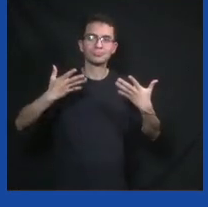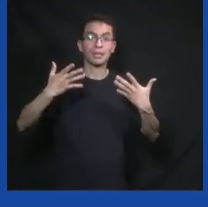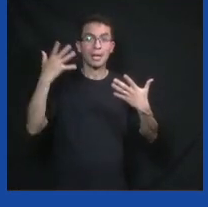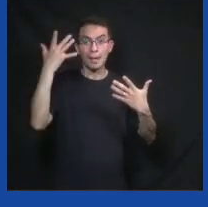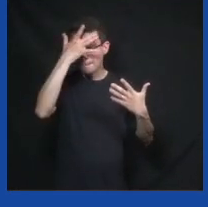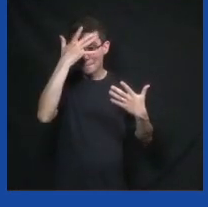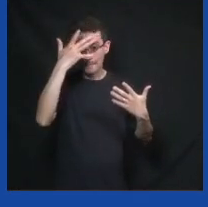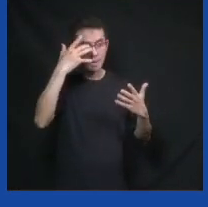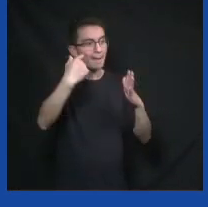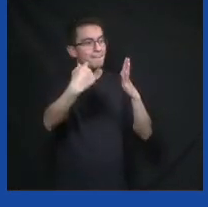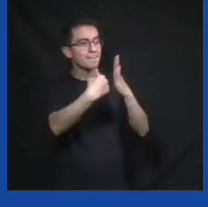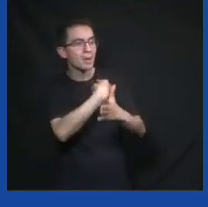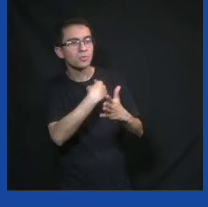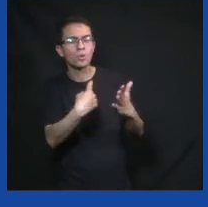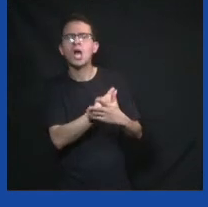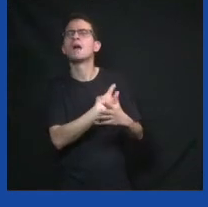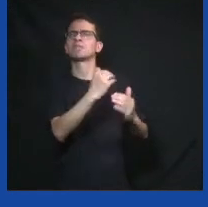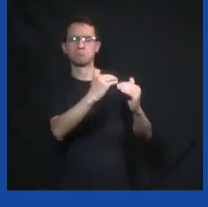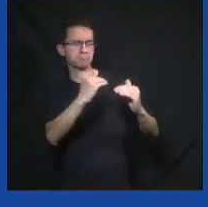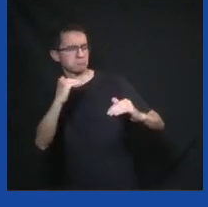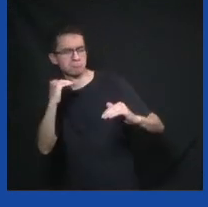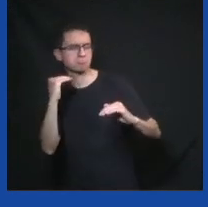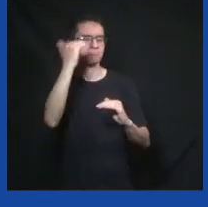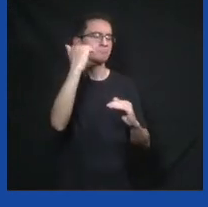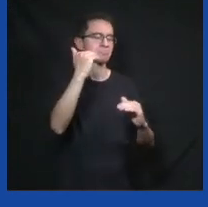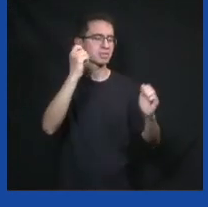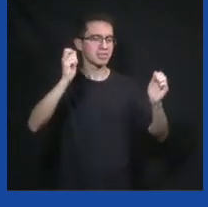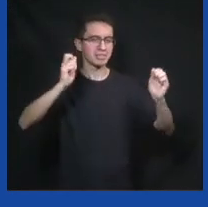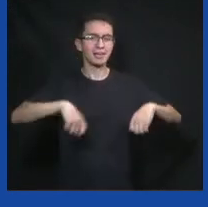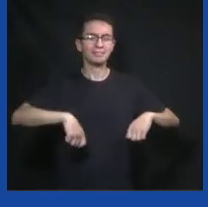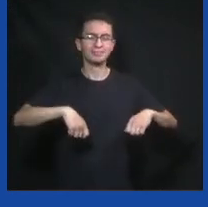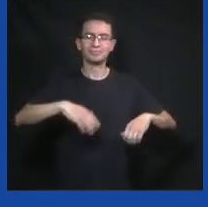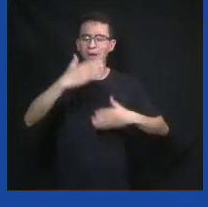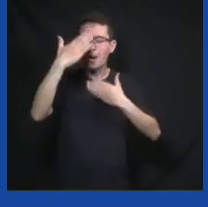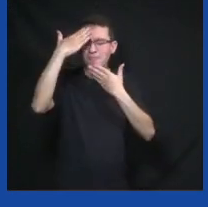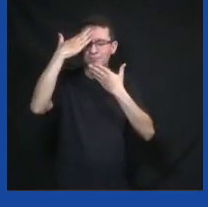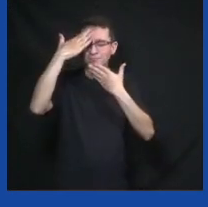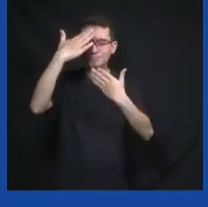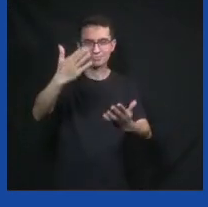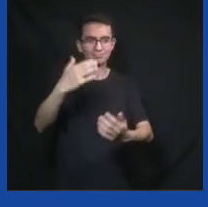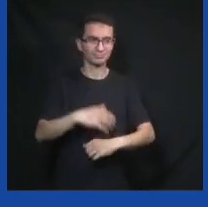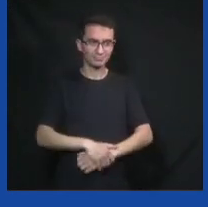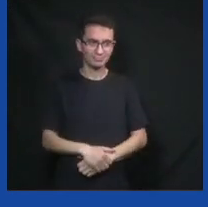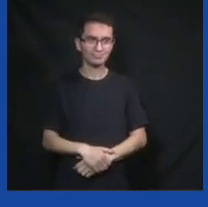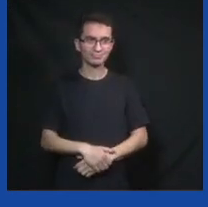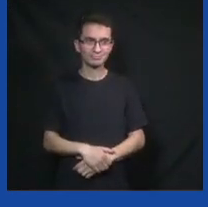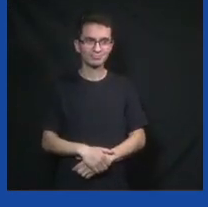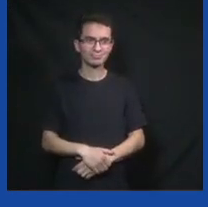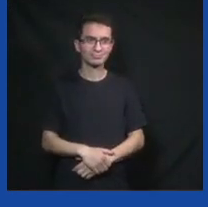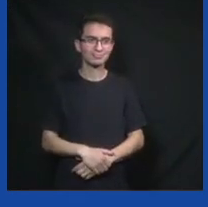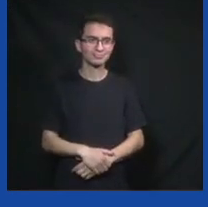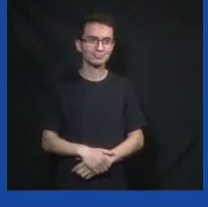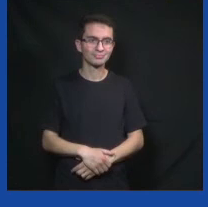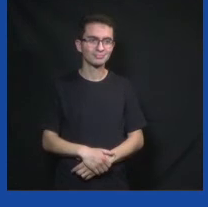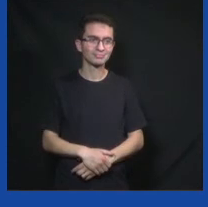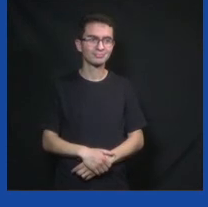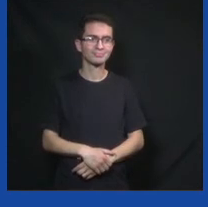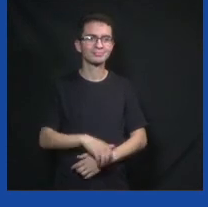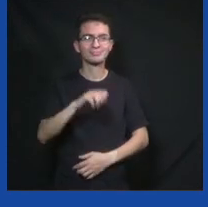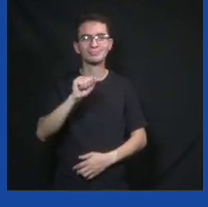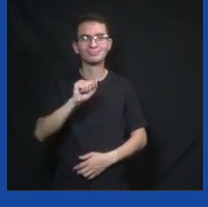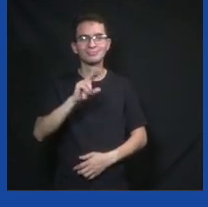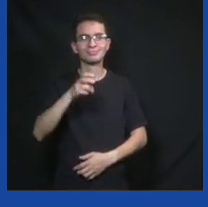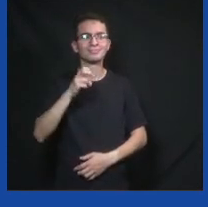sua ultra capacidade profissional. Muito obrigado, Roxane. Alex, você tem 30,